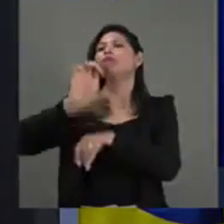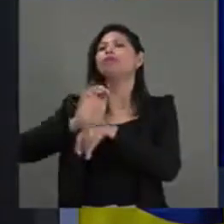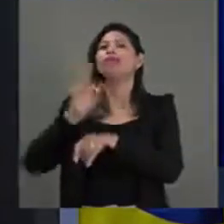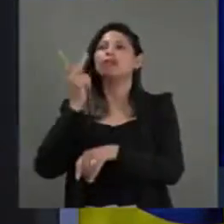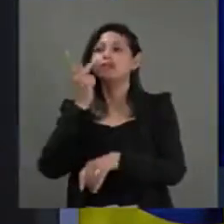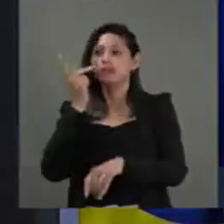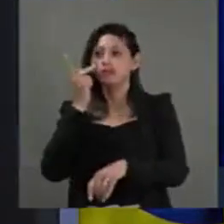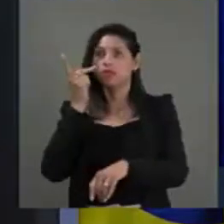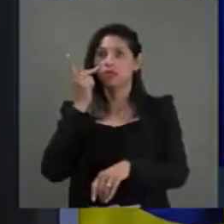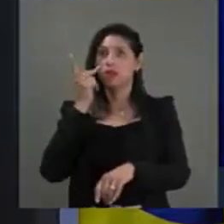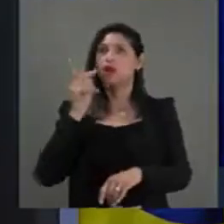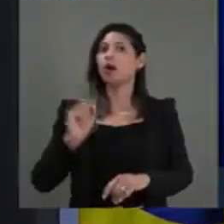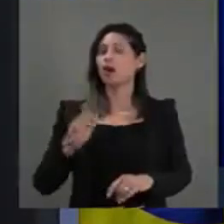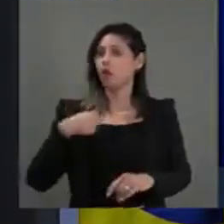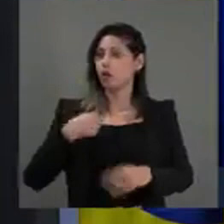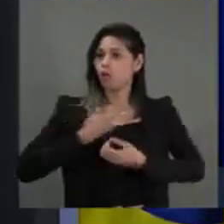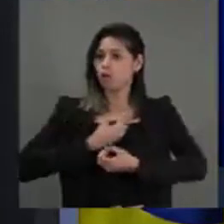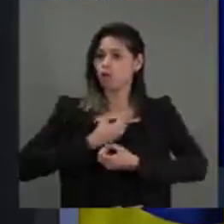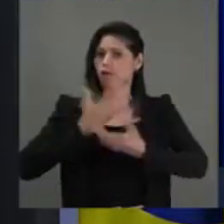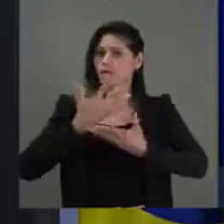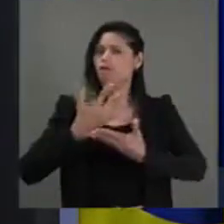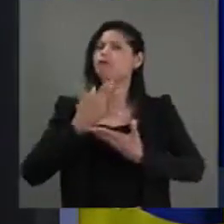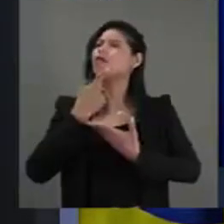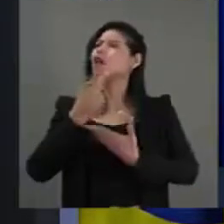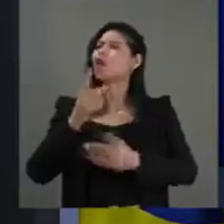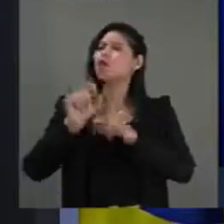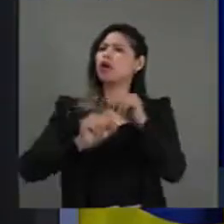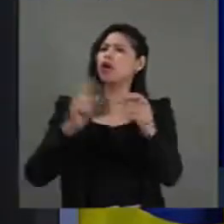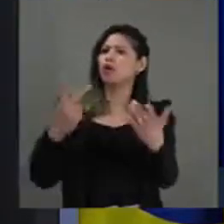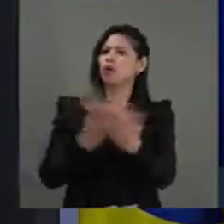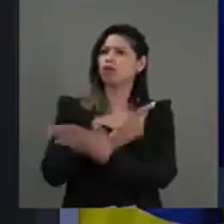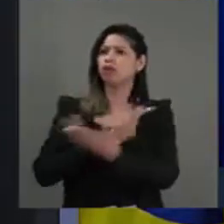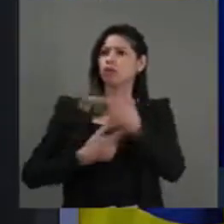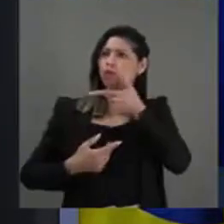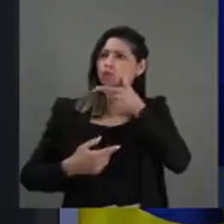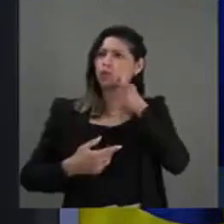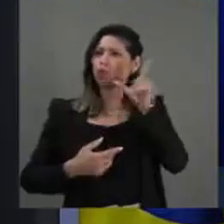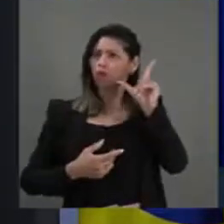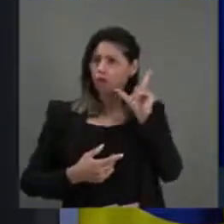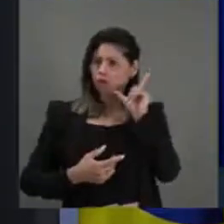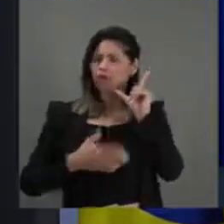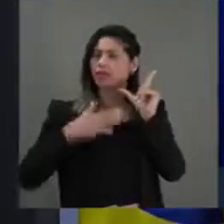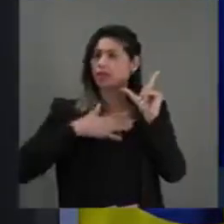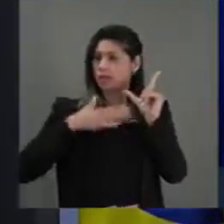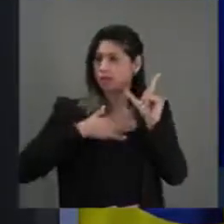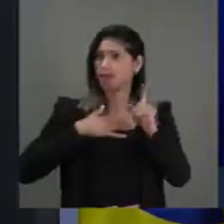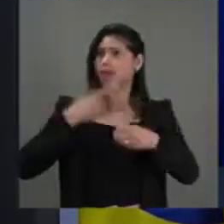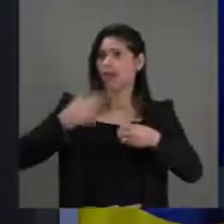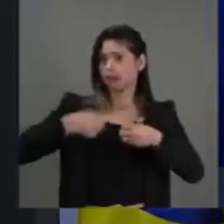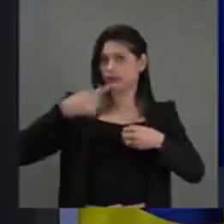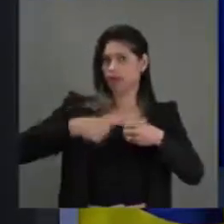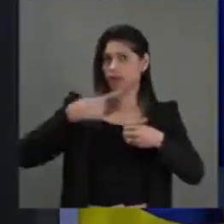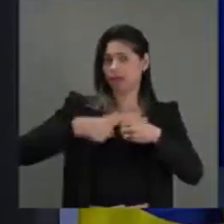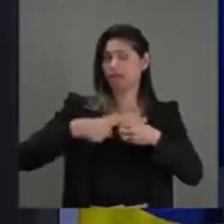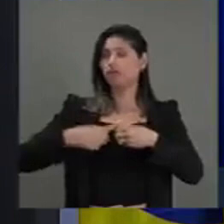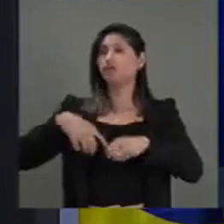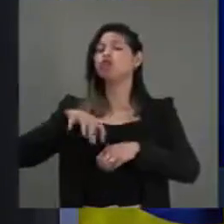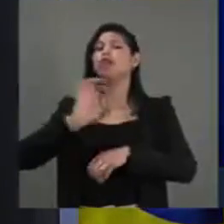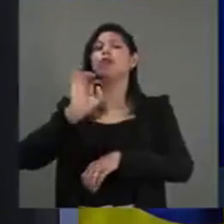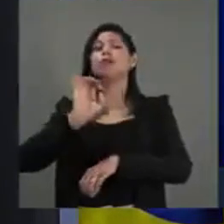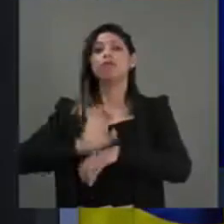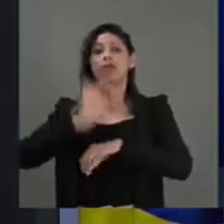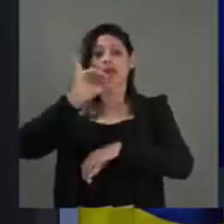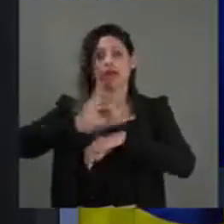que aconteceu ontem à noite na minha terra, na Terra da Luz, especificamente em Fortaleza,